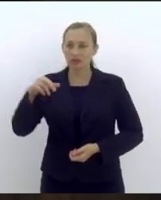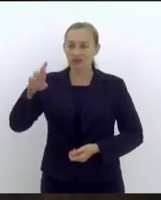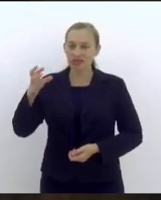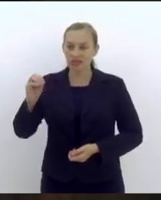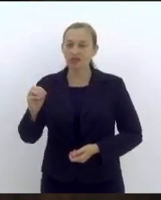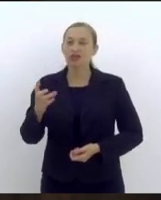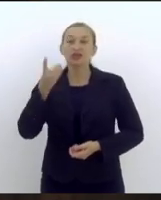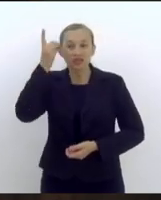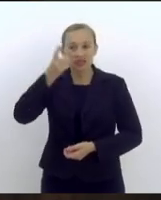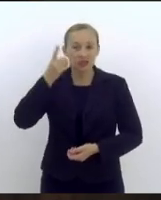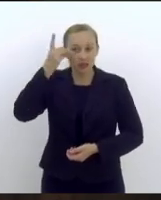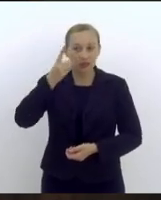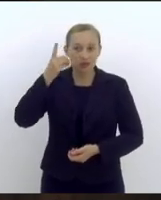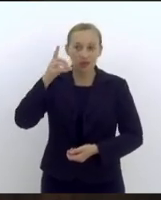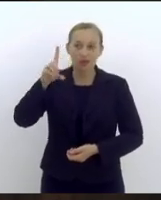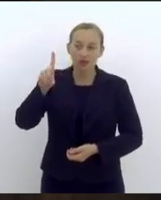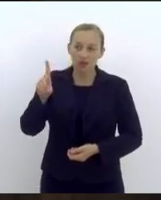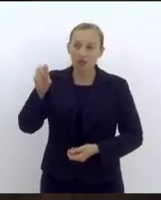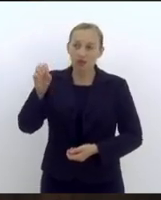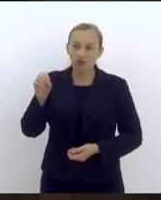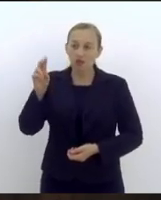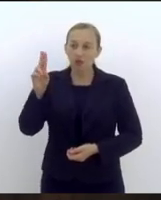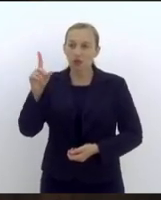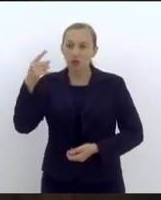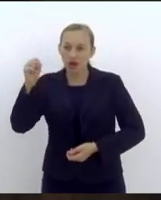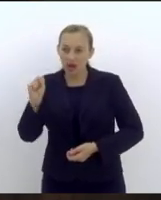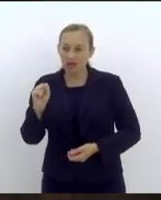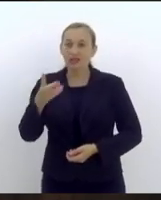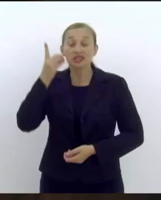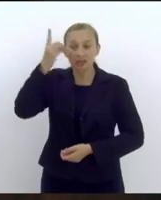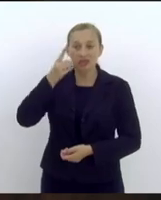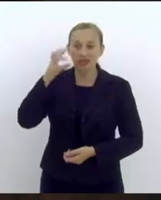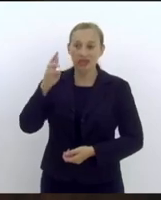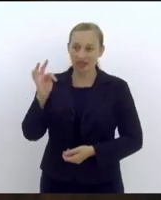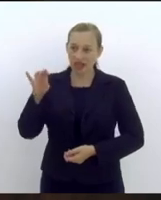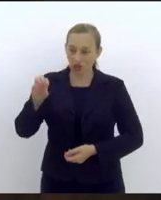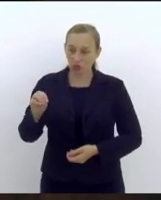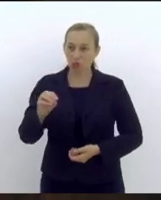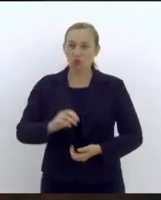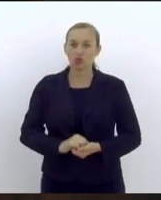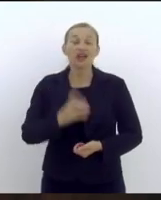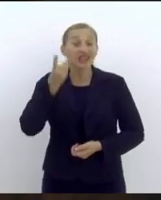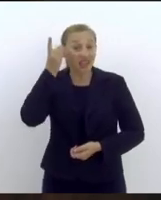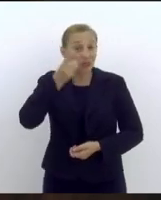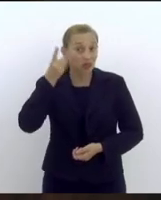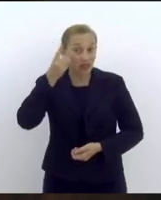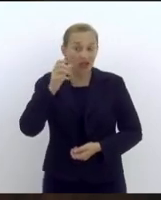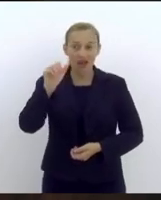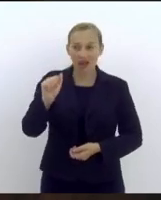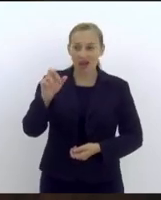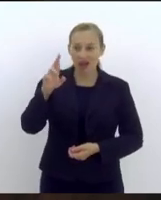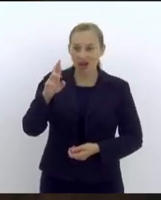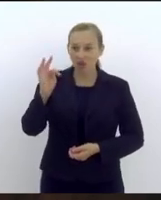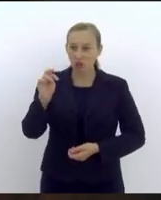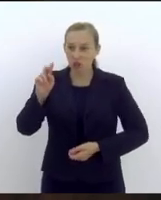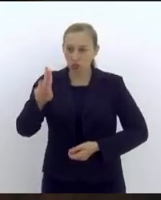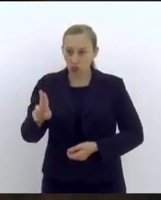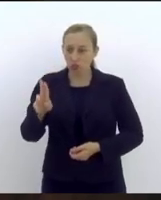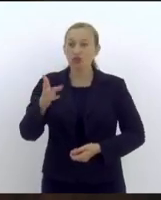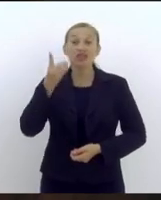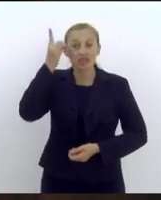Deputado Douglas ruas Deputado Renato Miranda Deputado Arthur Monteiro